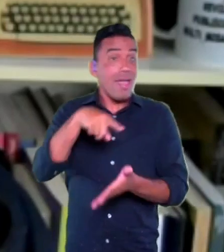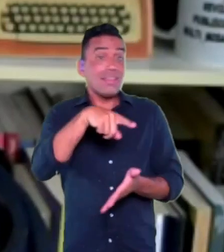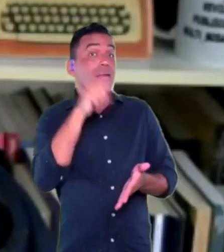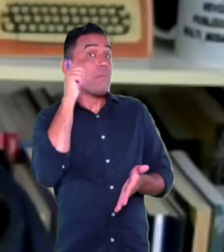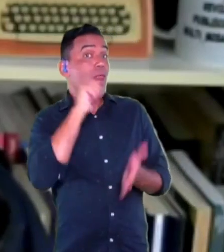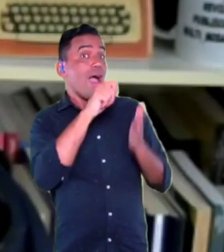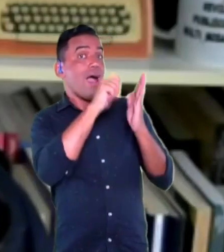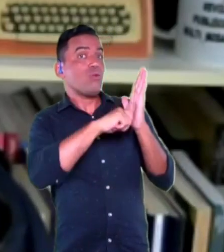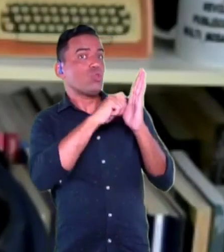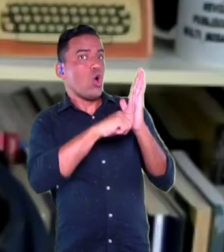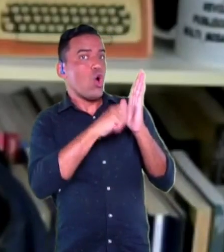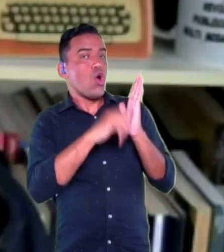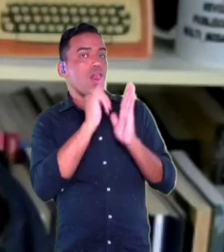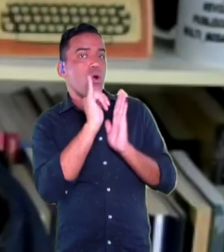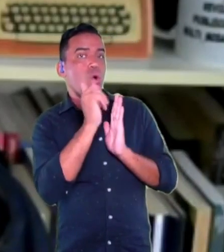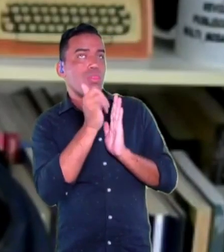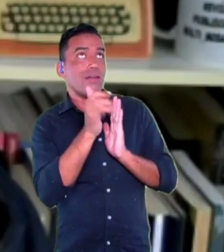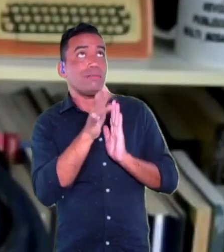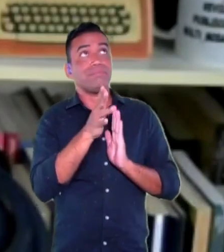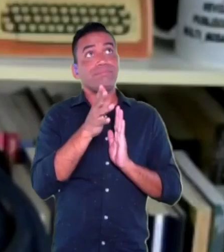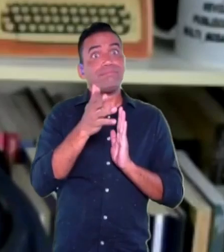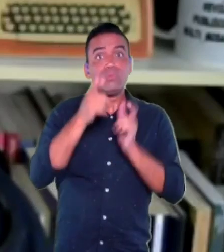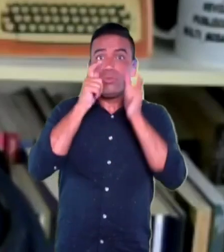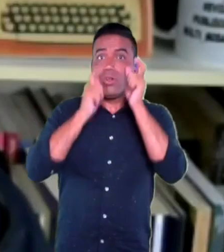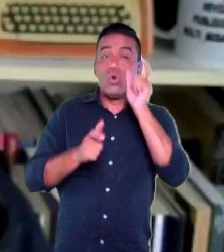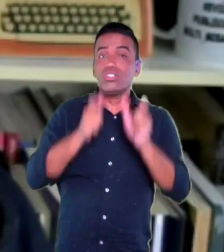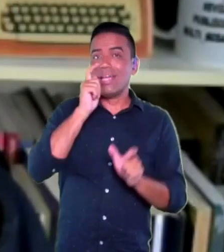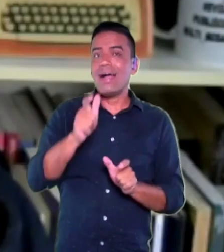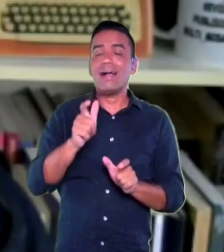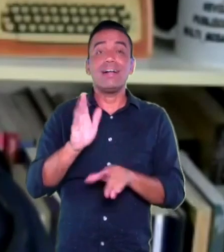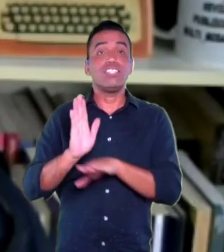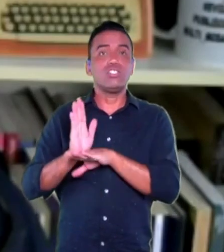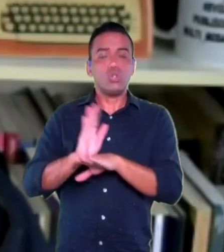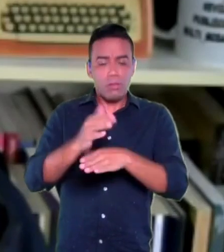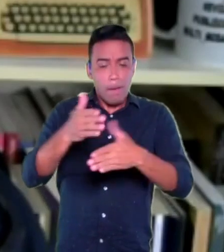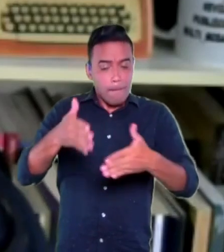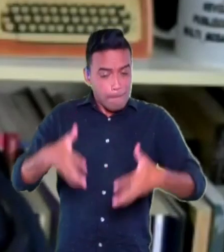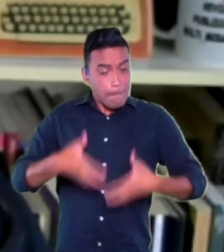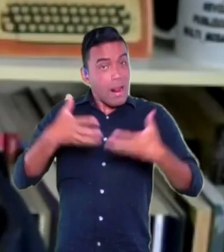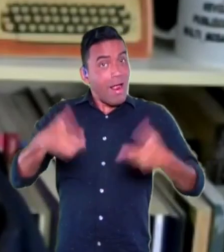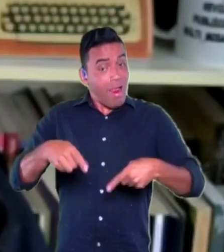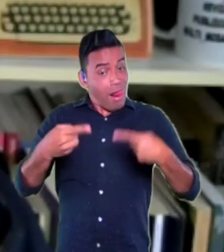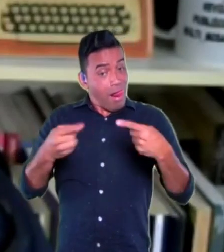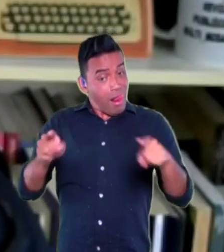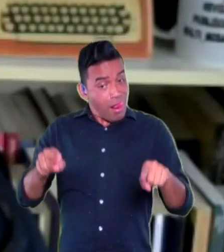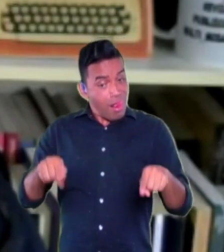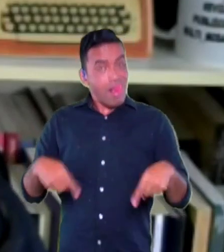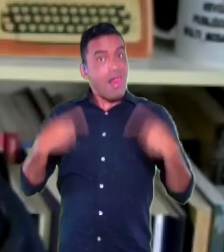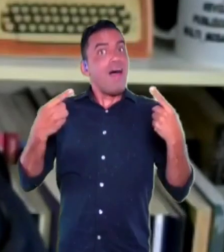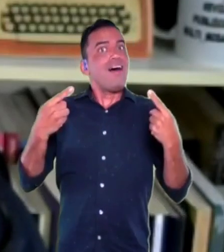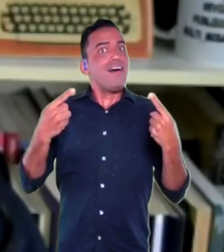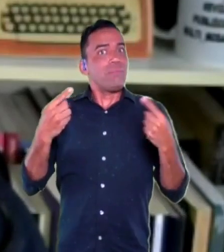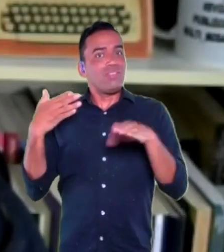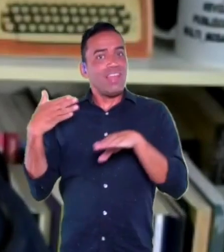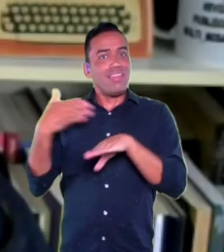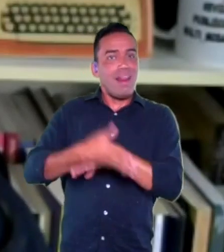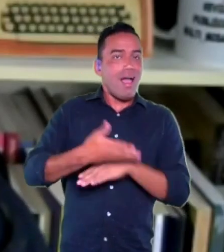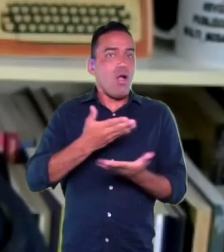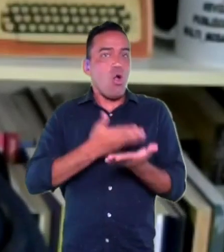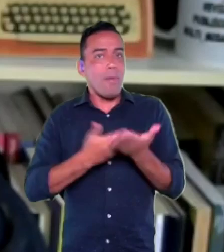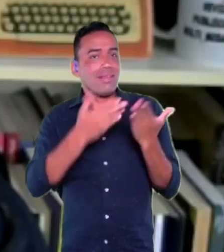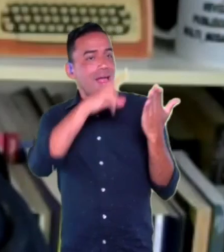contava um pouquinho, sabe, aquele te dá uma curiosidade, né, te provoca um pouco para você entrar naquele livro.